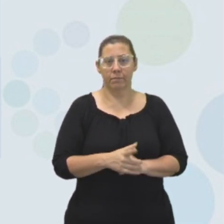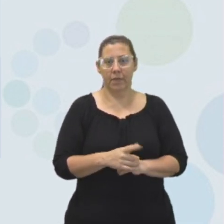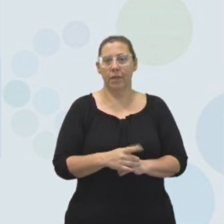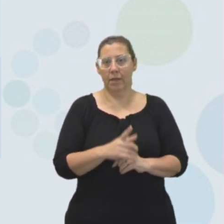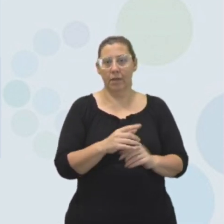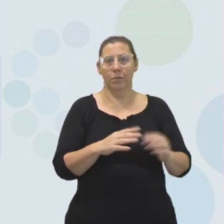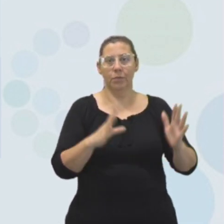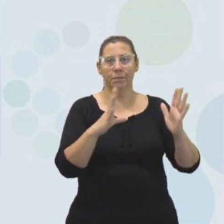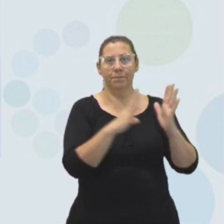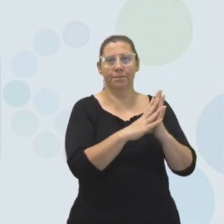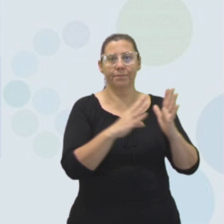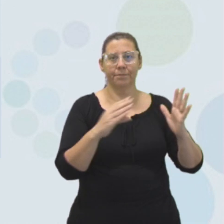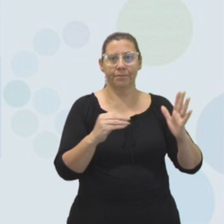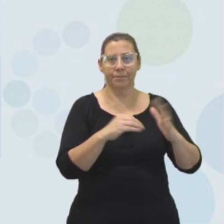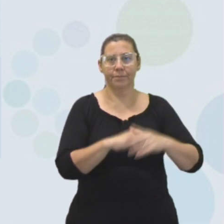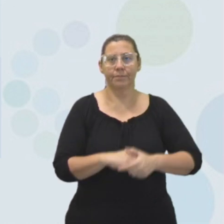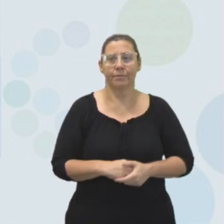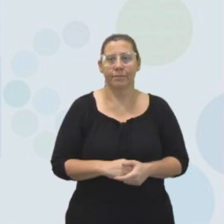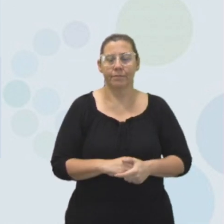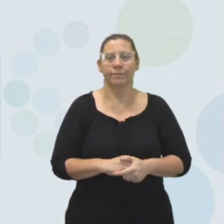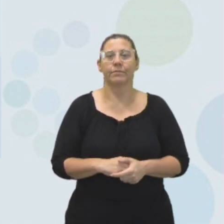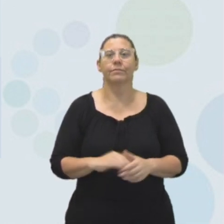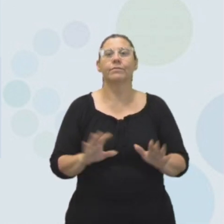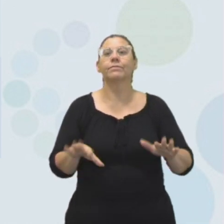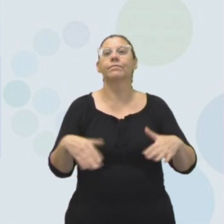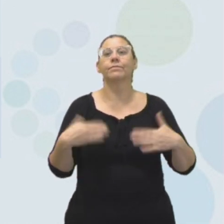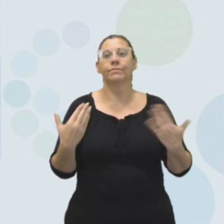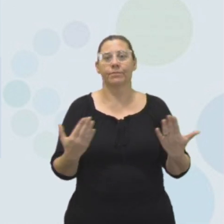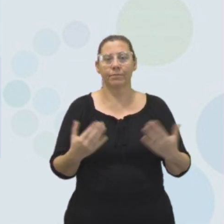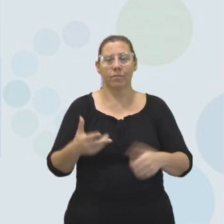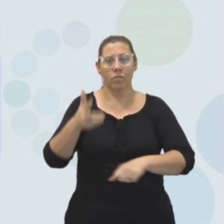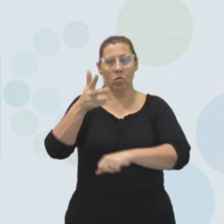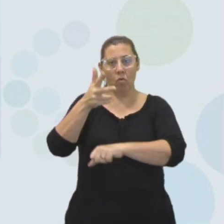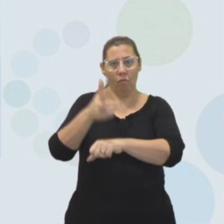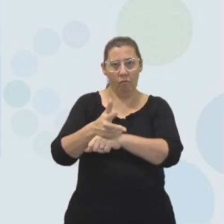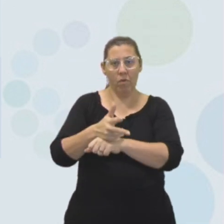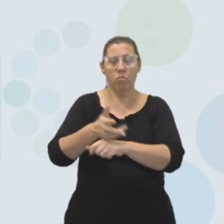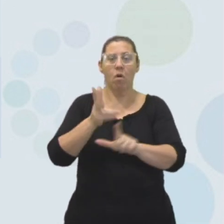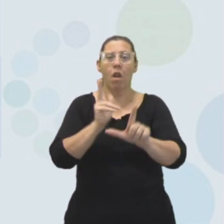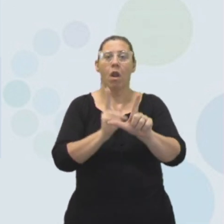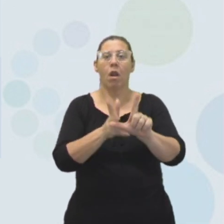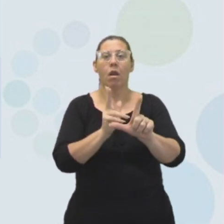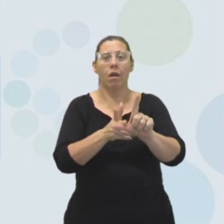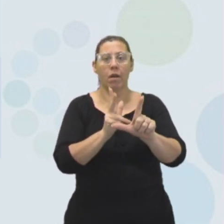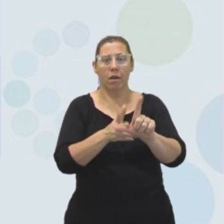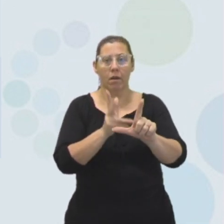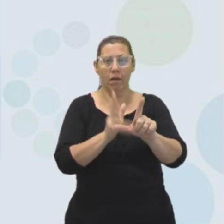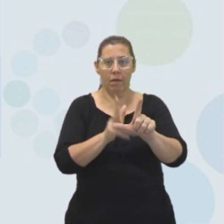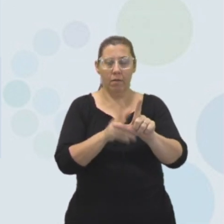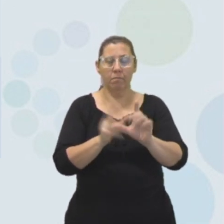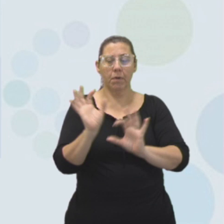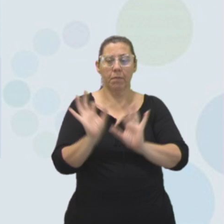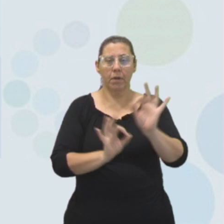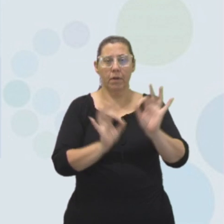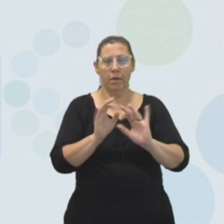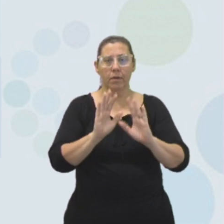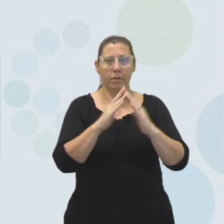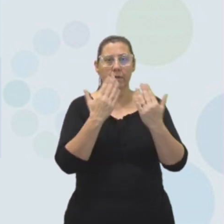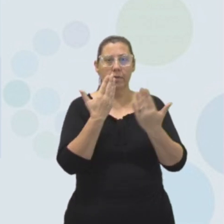teve o ensino remoto, quantos vídeos, quantas lives foram produzidas pelas nossas escolas?